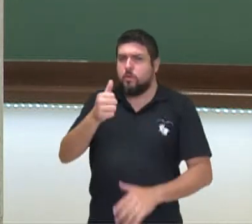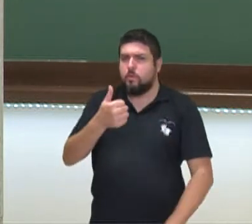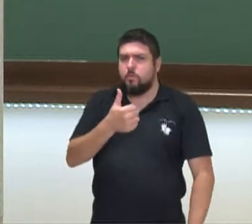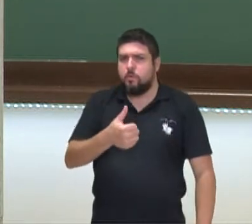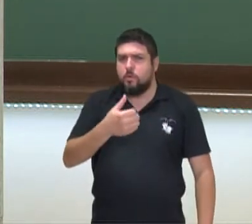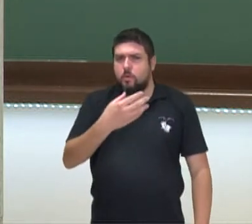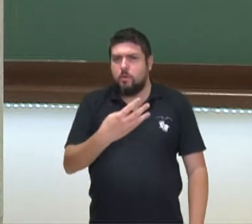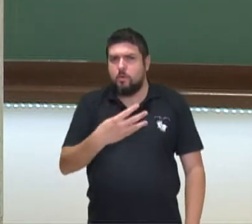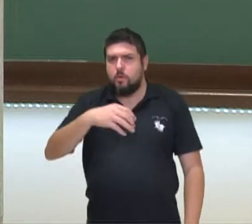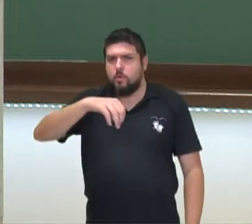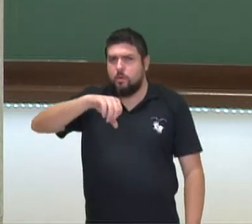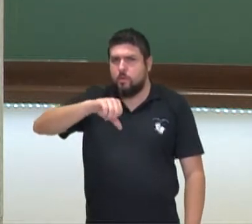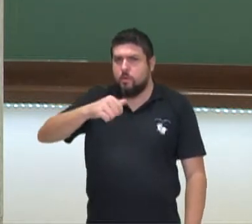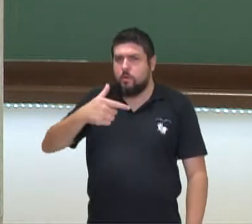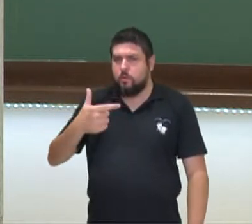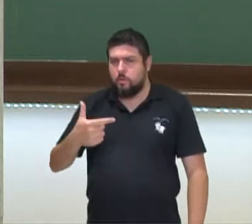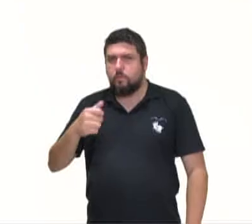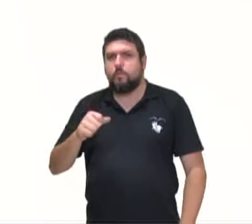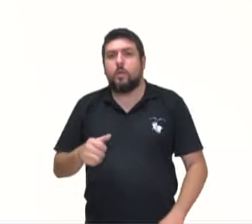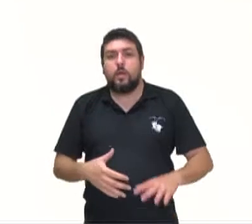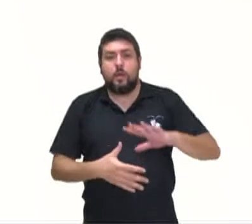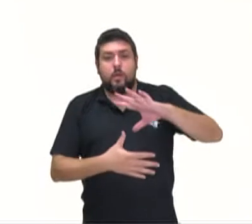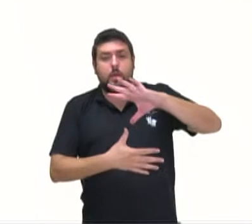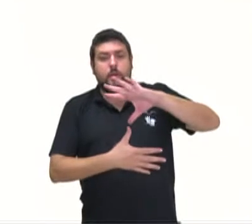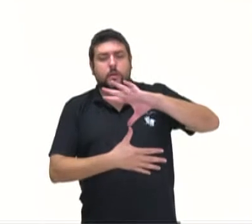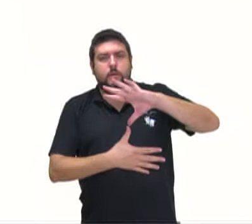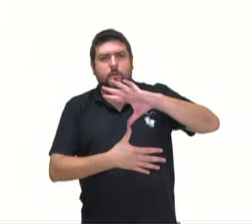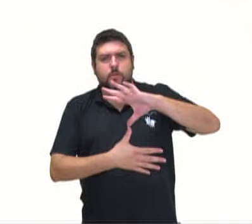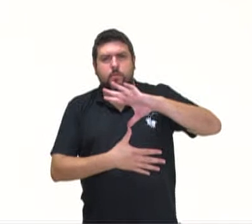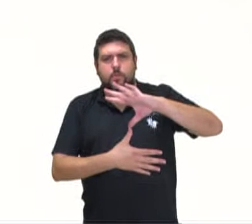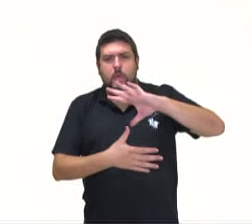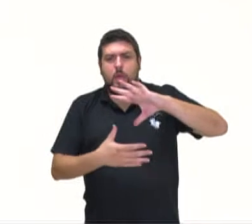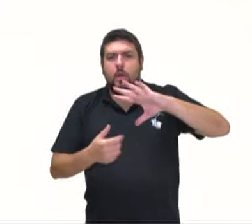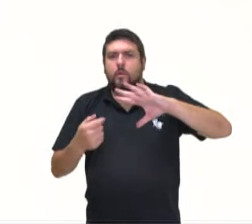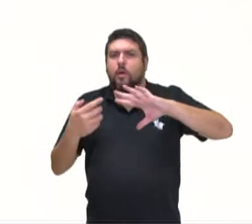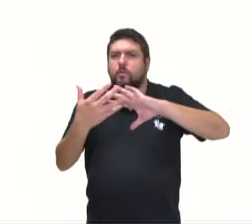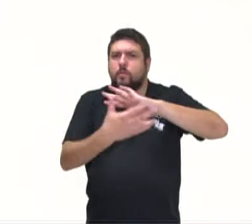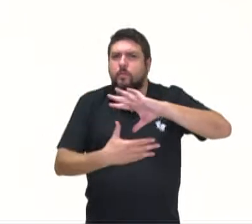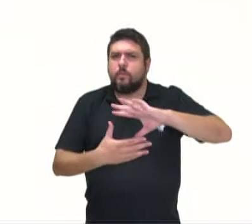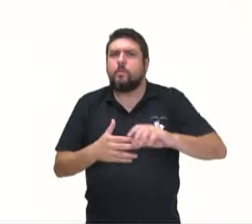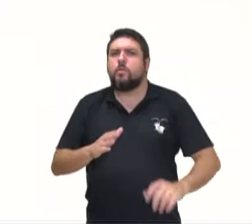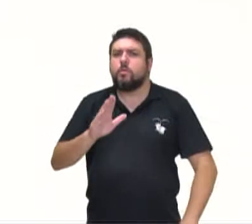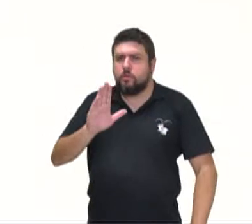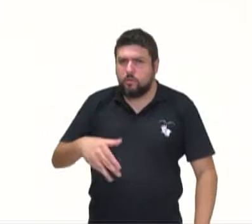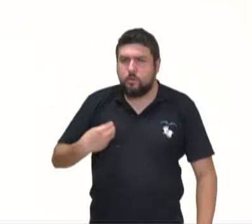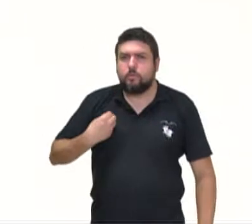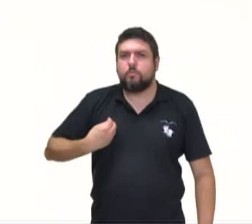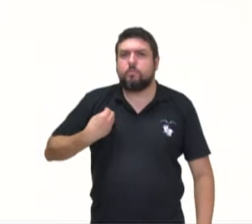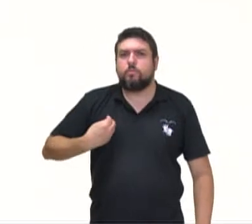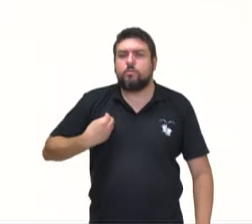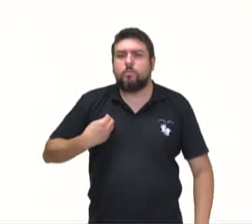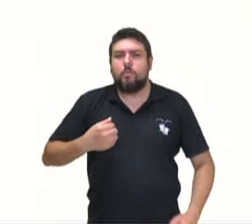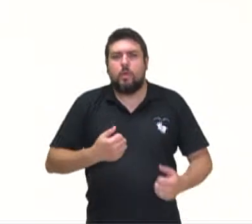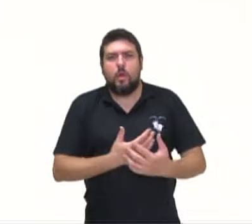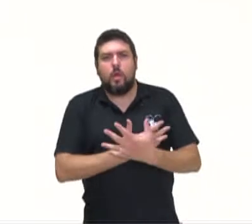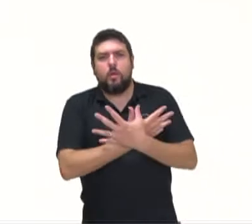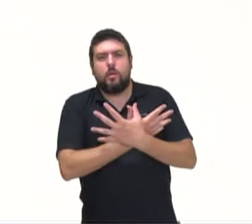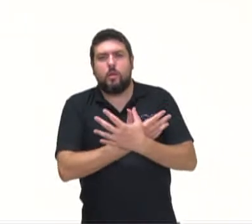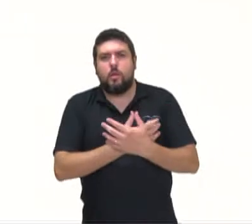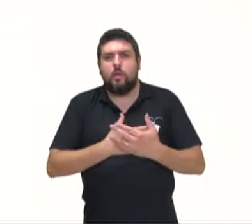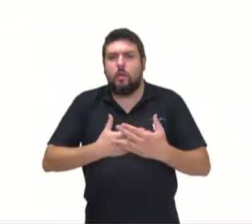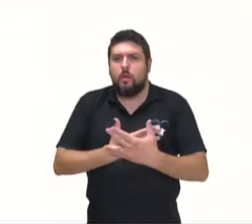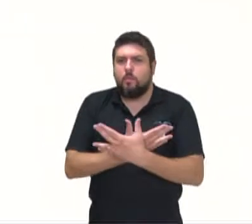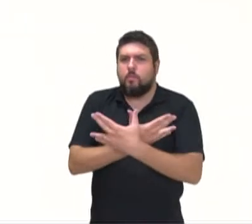Aqui, no continente americano, viviam milhares de povos, como os astecas, os maias, os incas, os